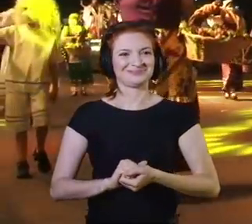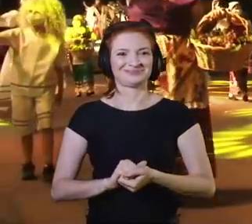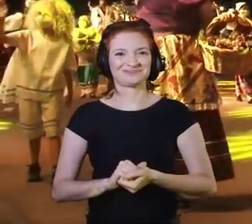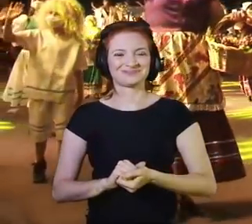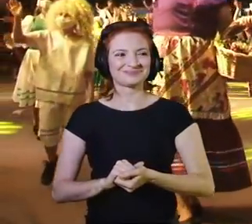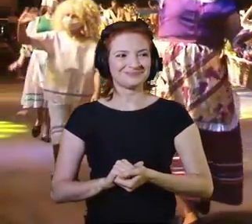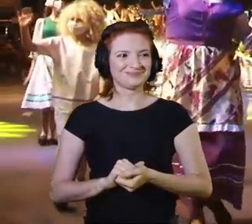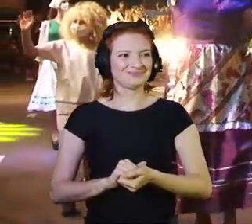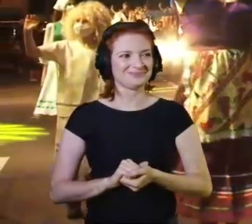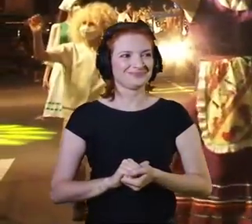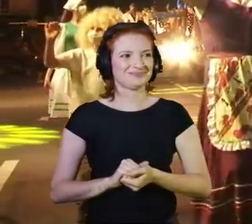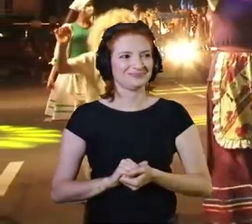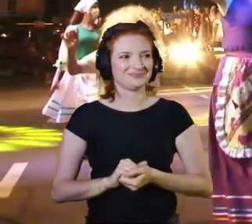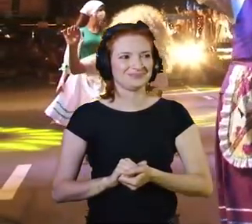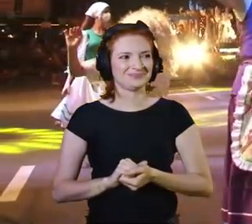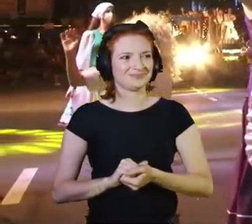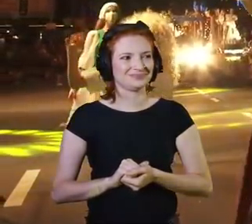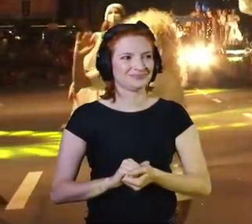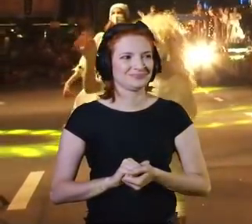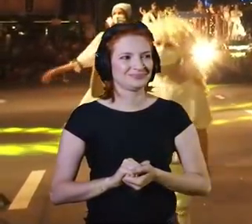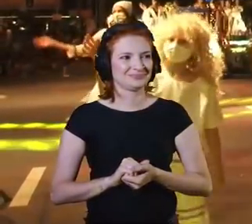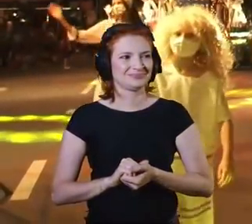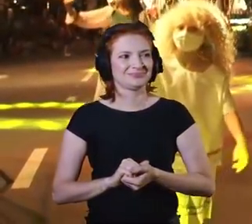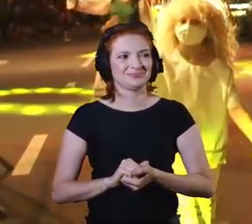Quem não se emociona? Cleberson Portela.